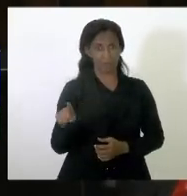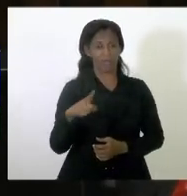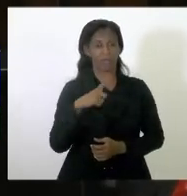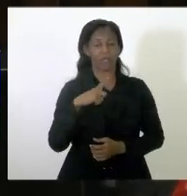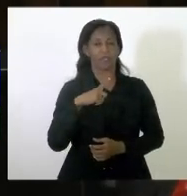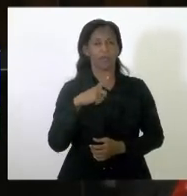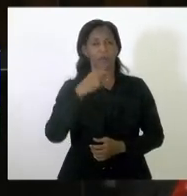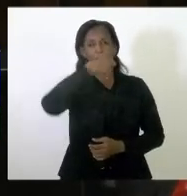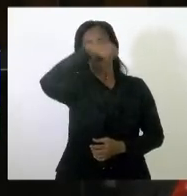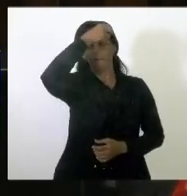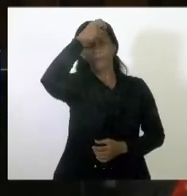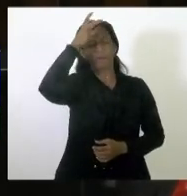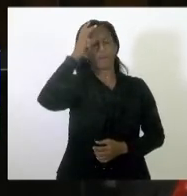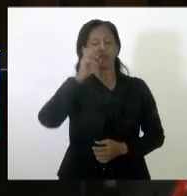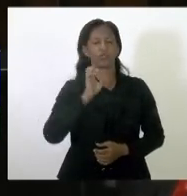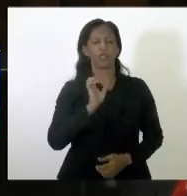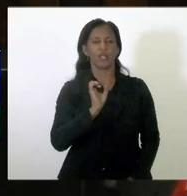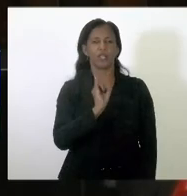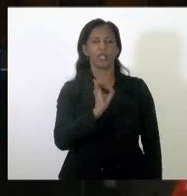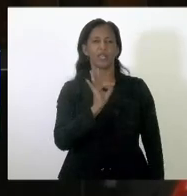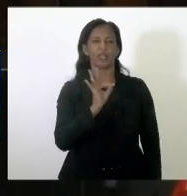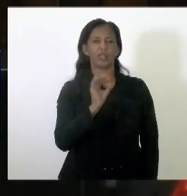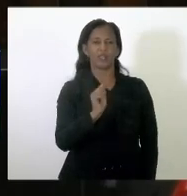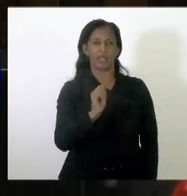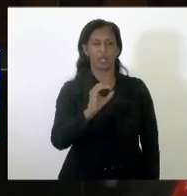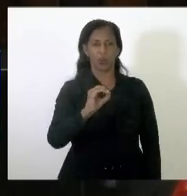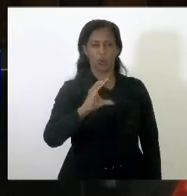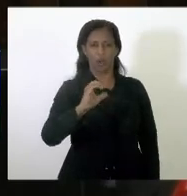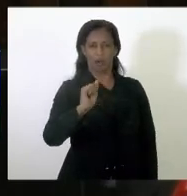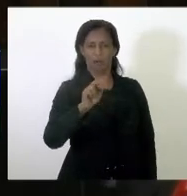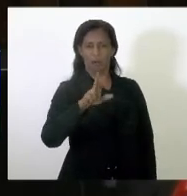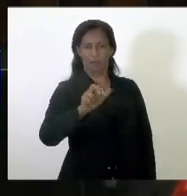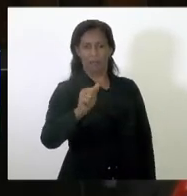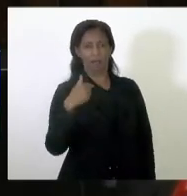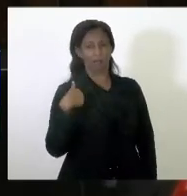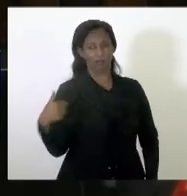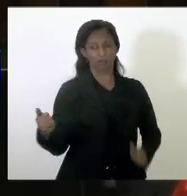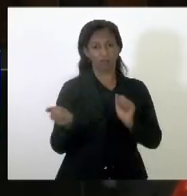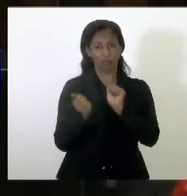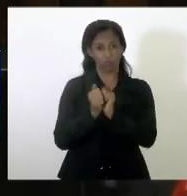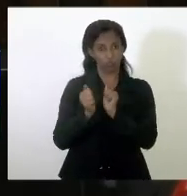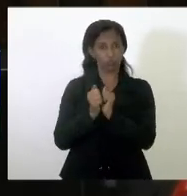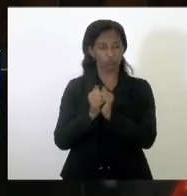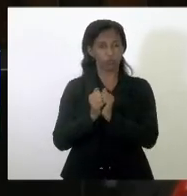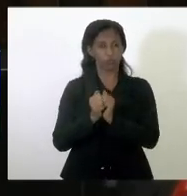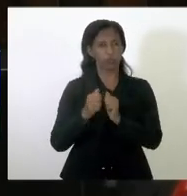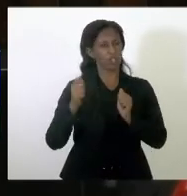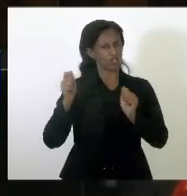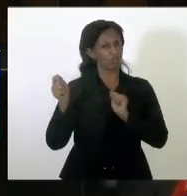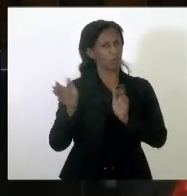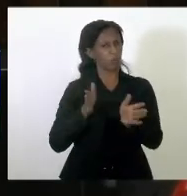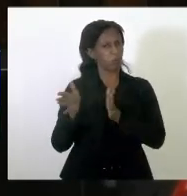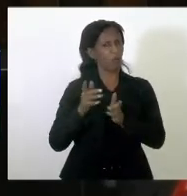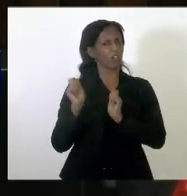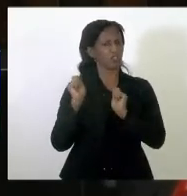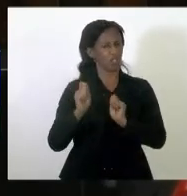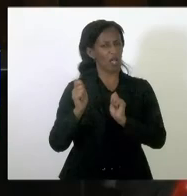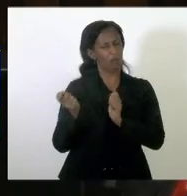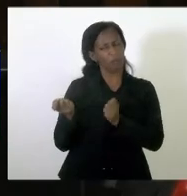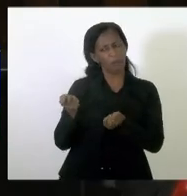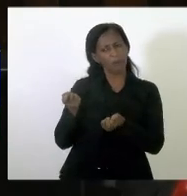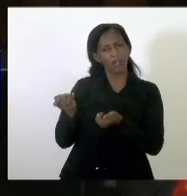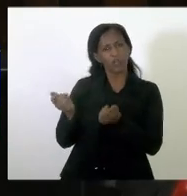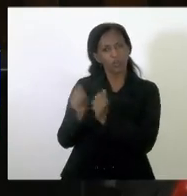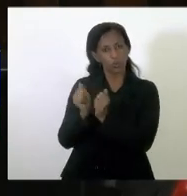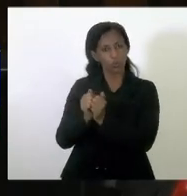Itaocara, o Geives, esteve aqui comigo. A gente imediatamente fez as articulações, as diligências necessárias junto